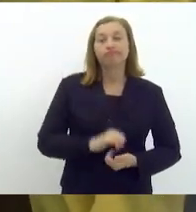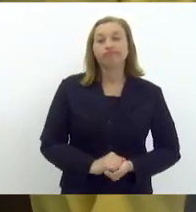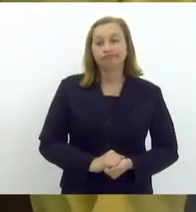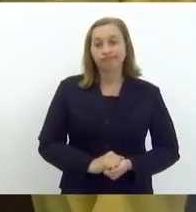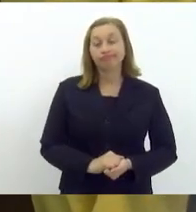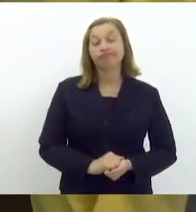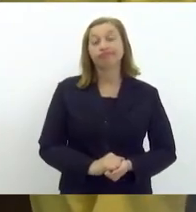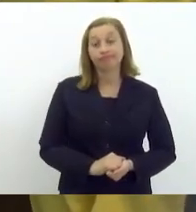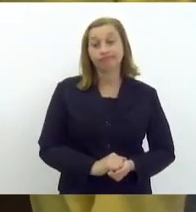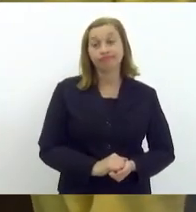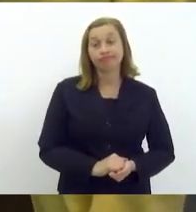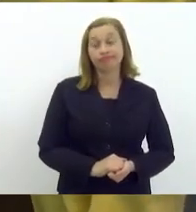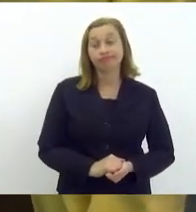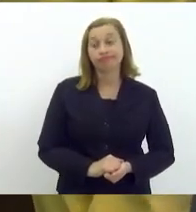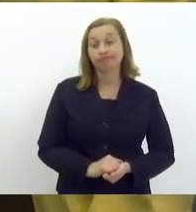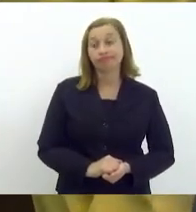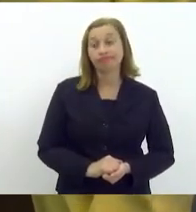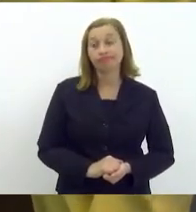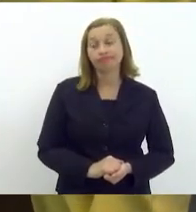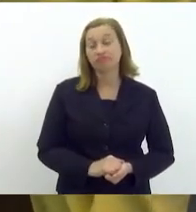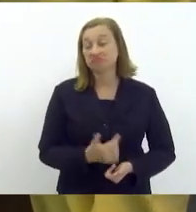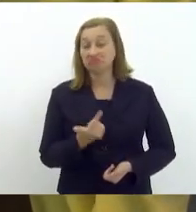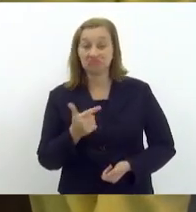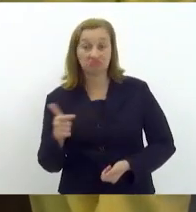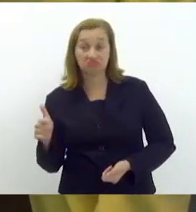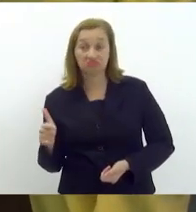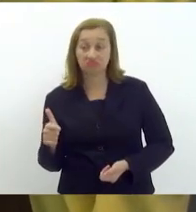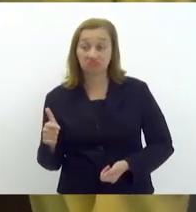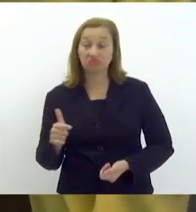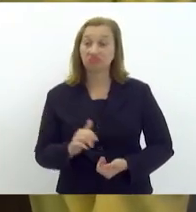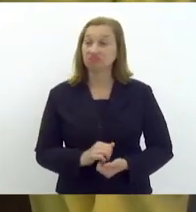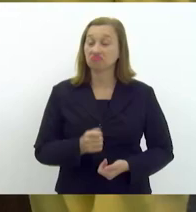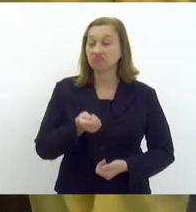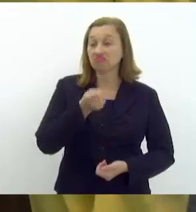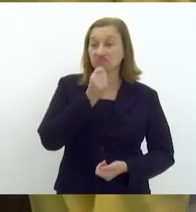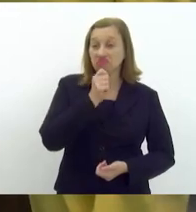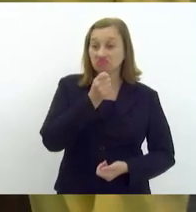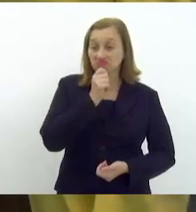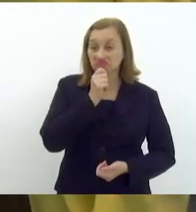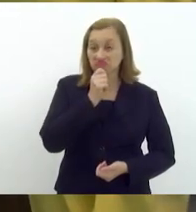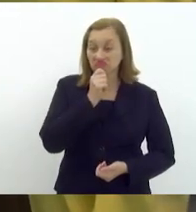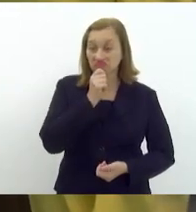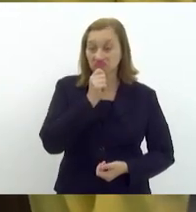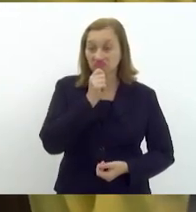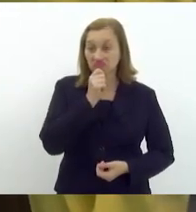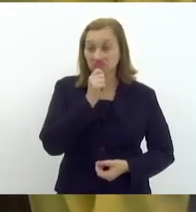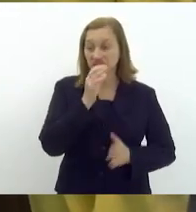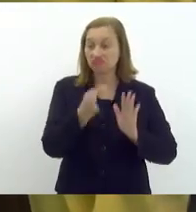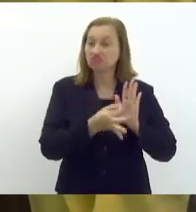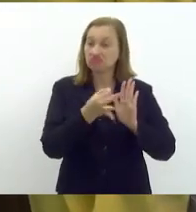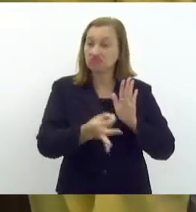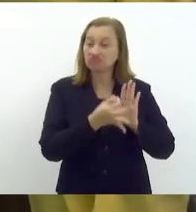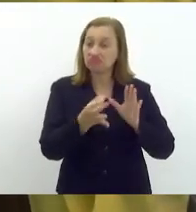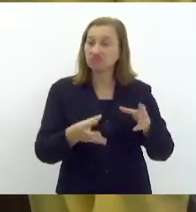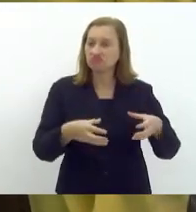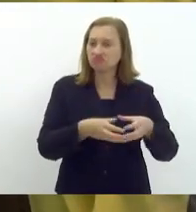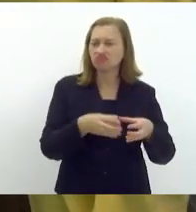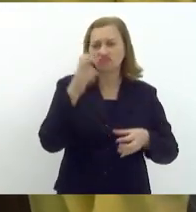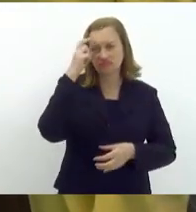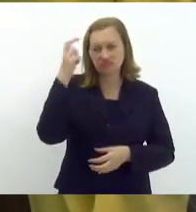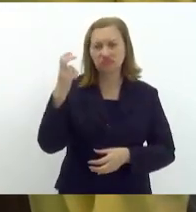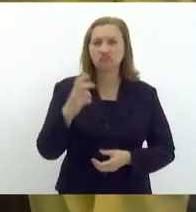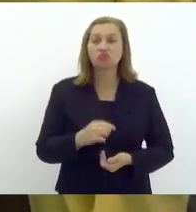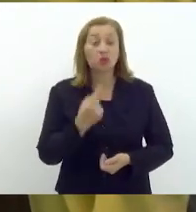se não tiver ainda o parecer da comissão de cultura que eu observei um vício tem